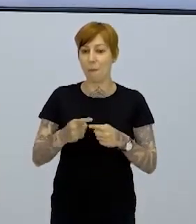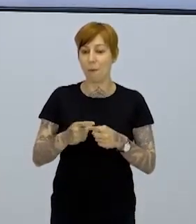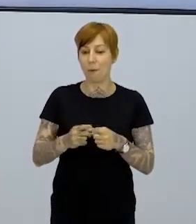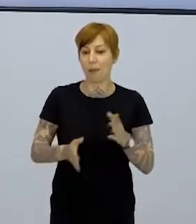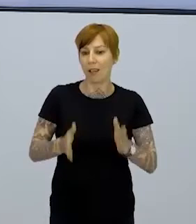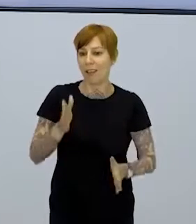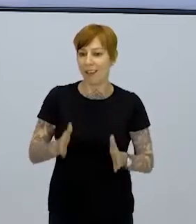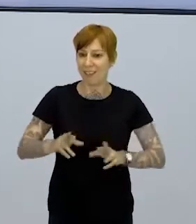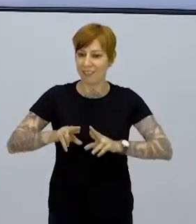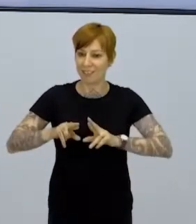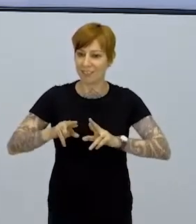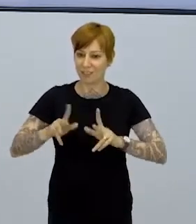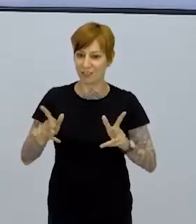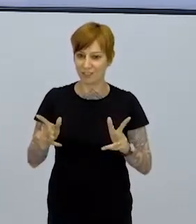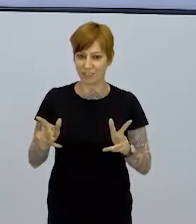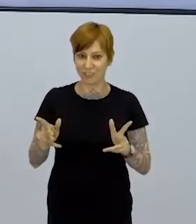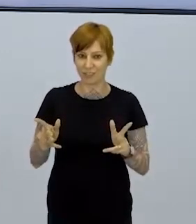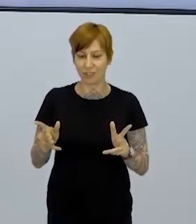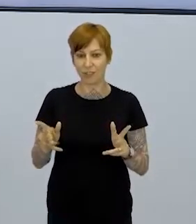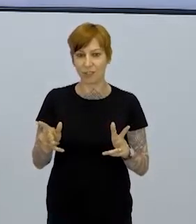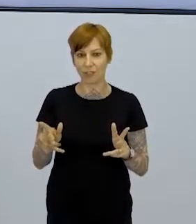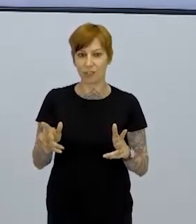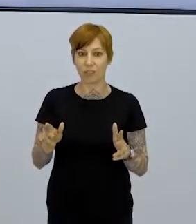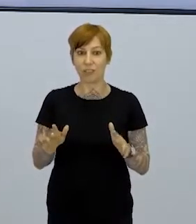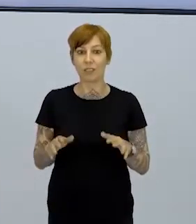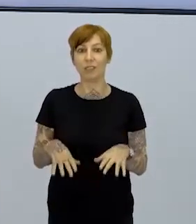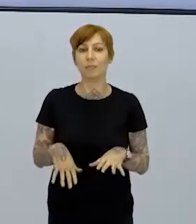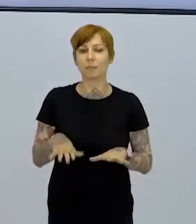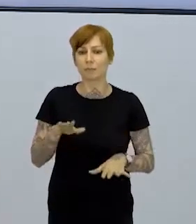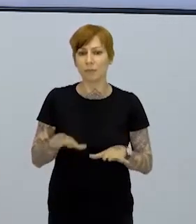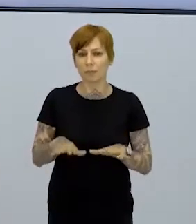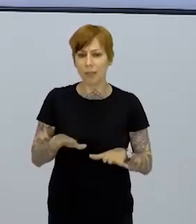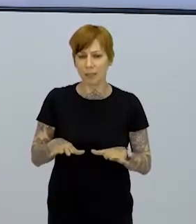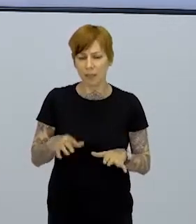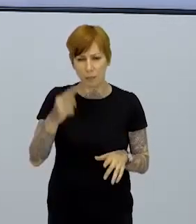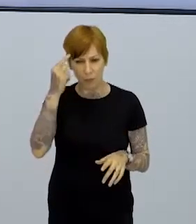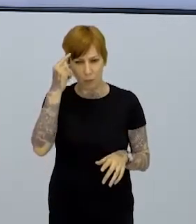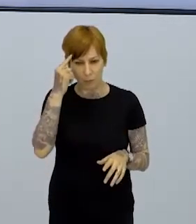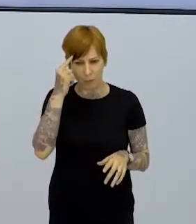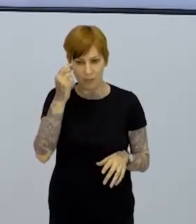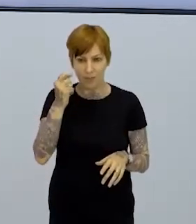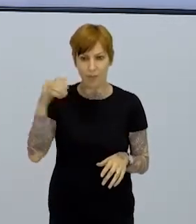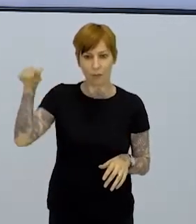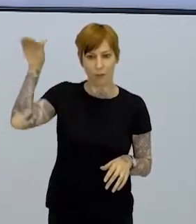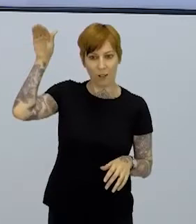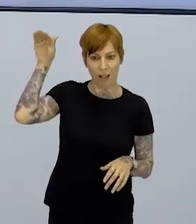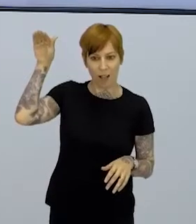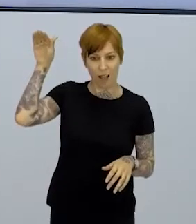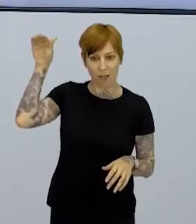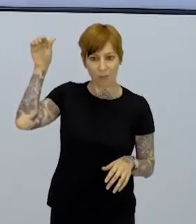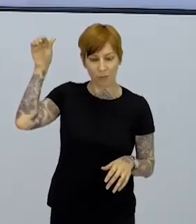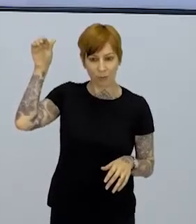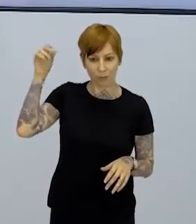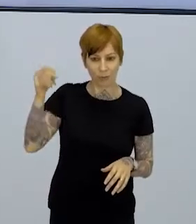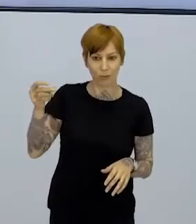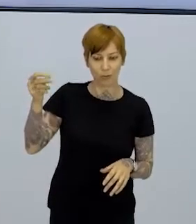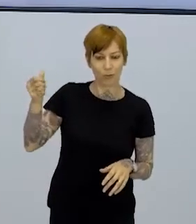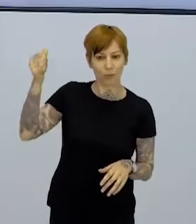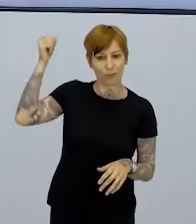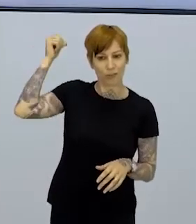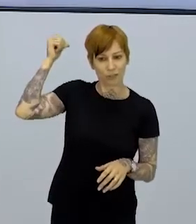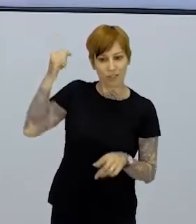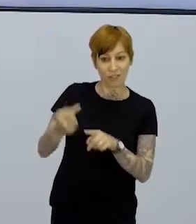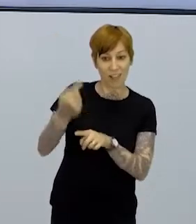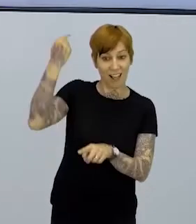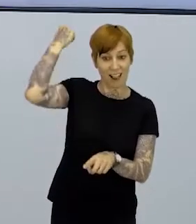Então, quando muitas vezes a gente, né, aí vamos dizer, falando para os adultos, né, que é aquela questão, hoje você é jovem, uma